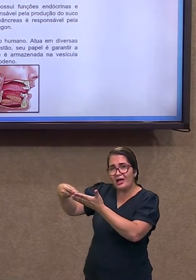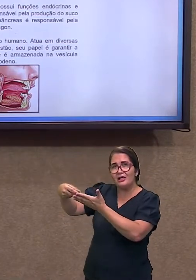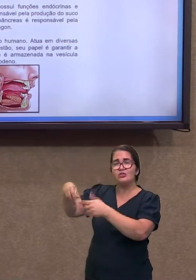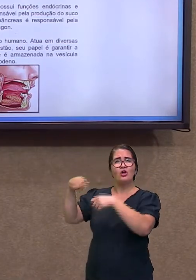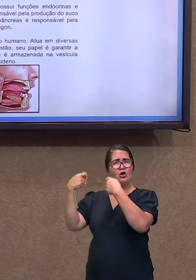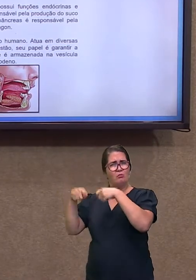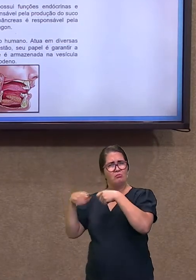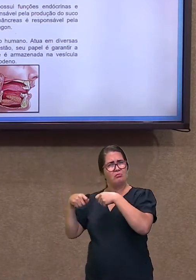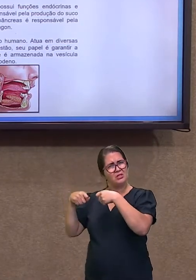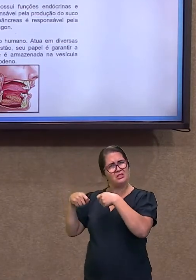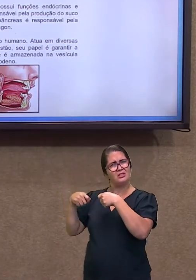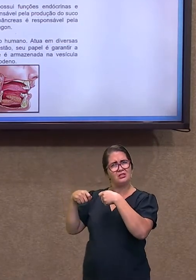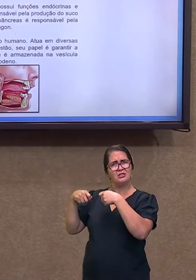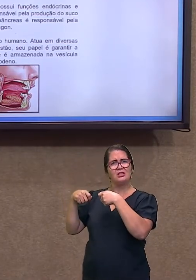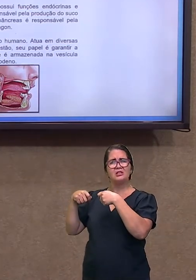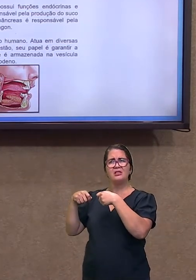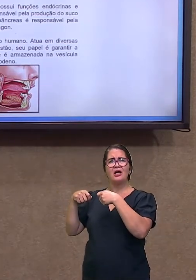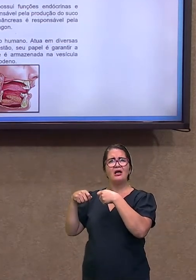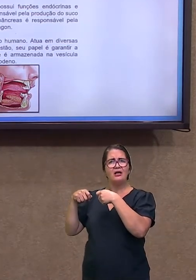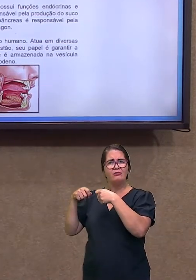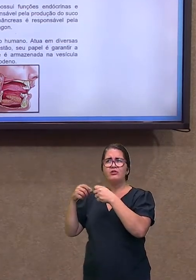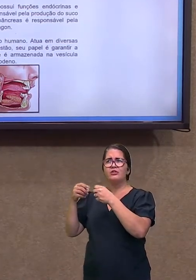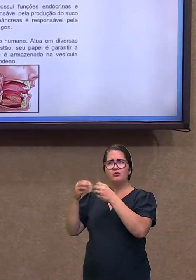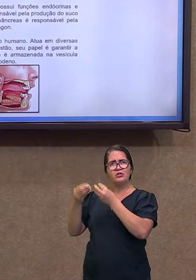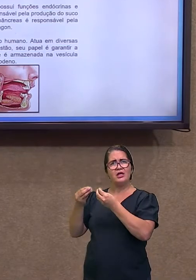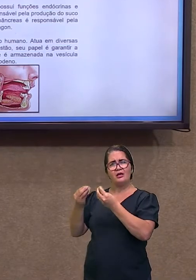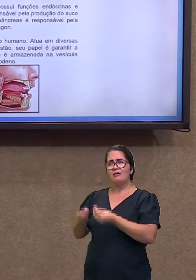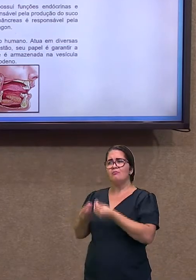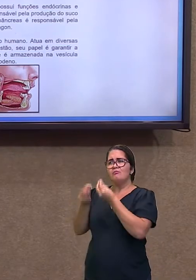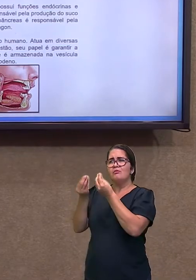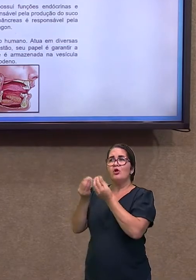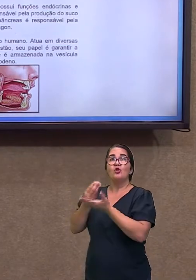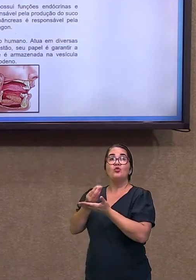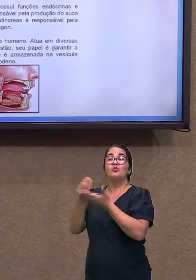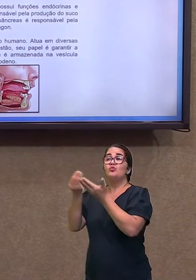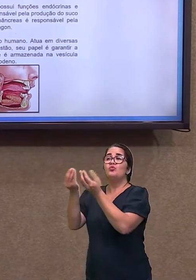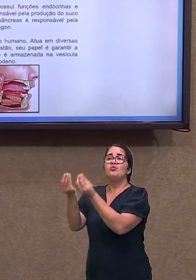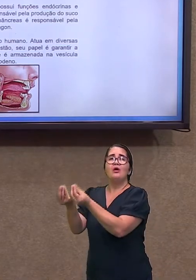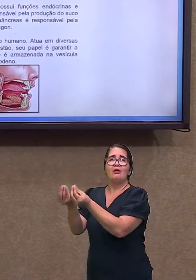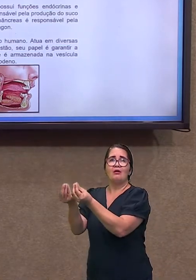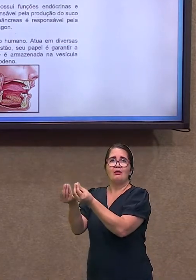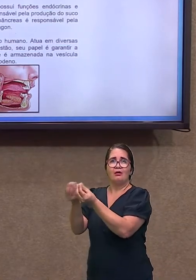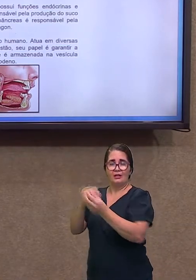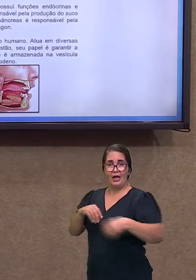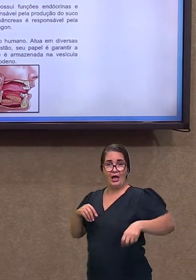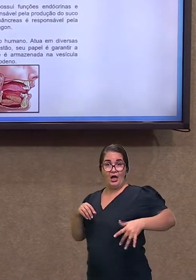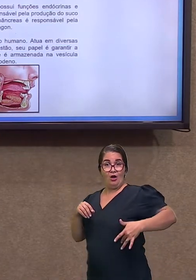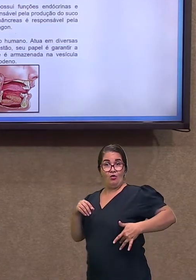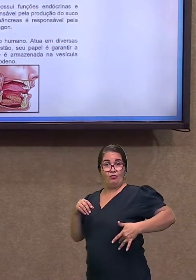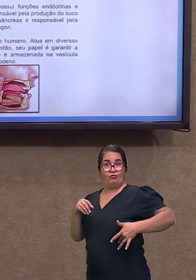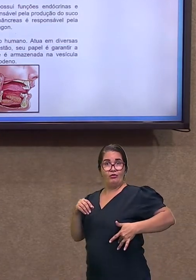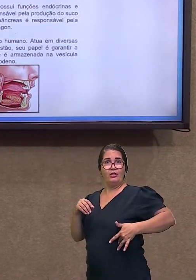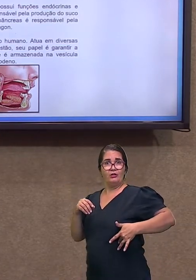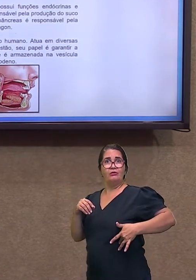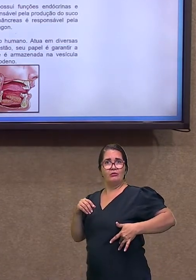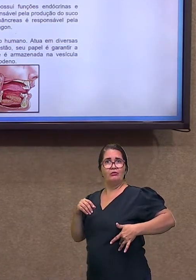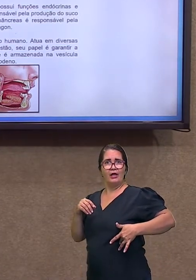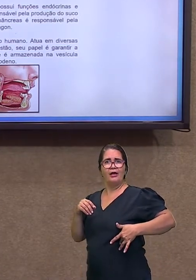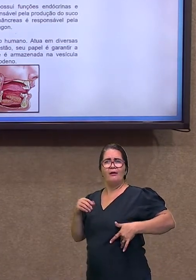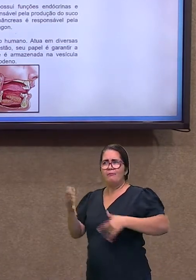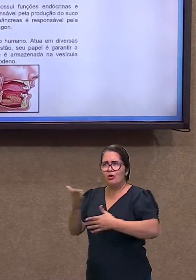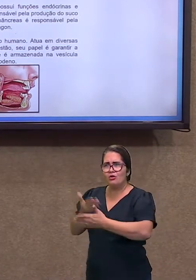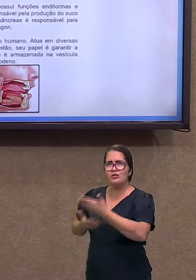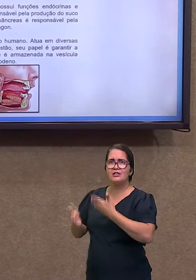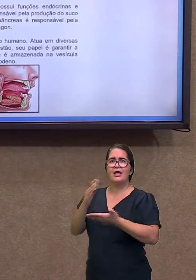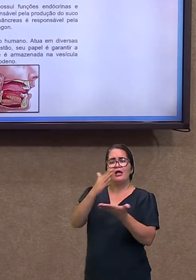jeito de dar metade do meu fígado para ninguém. Tem. Existem o fígado, ele pode ser, né, dividido